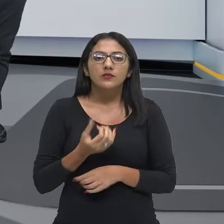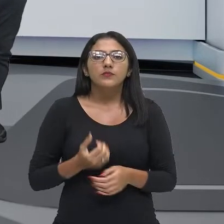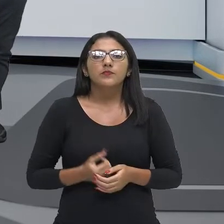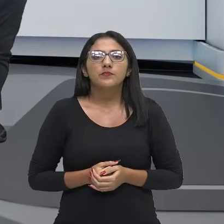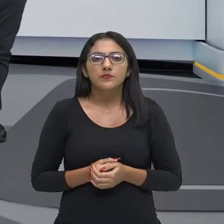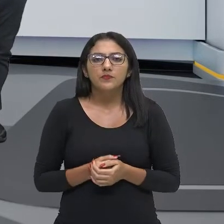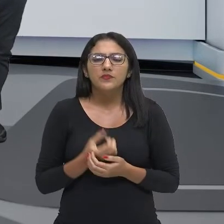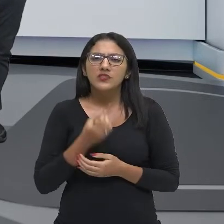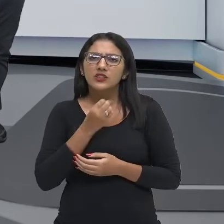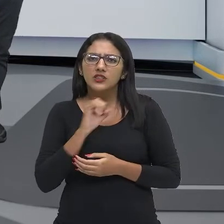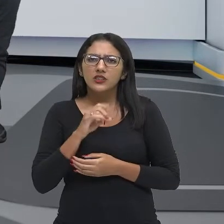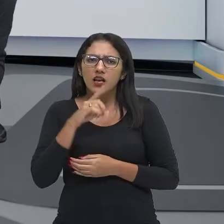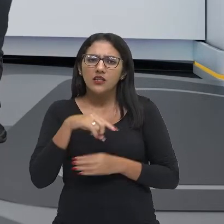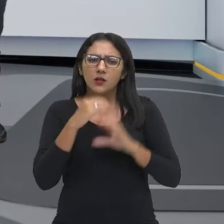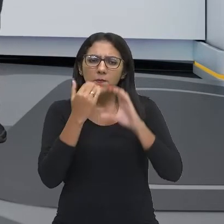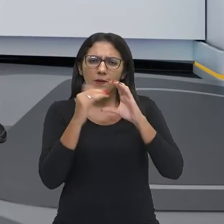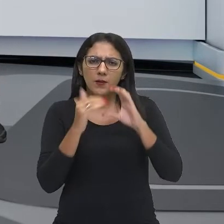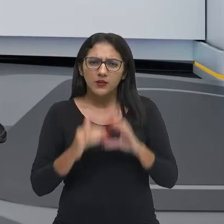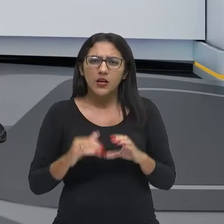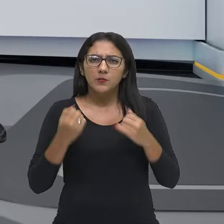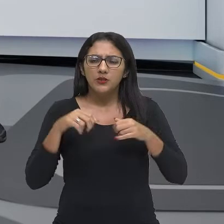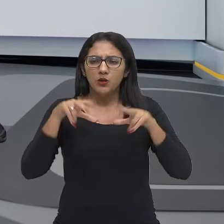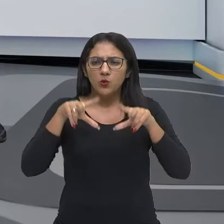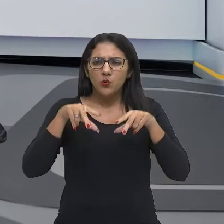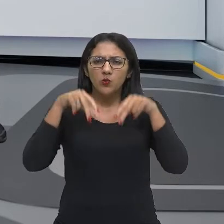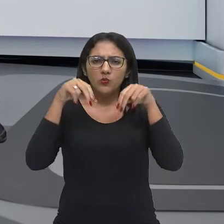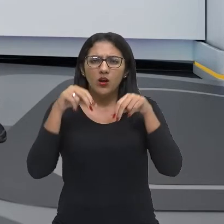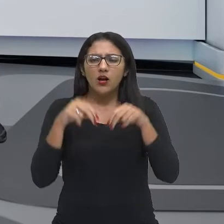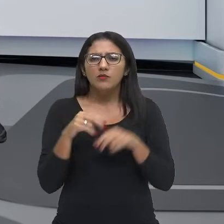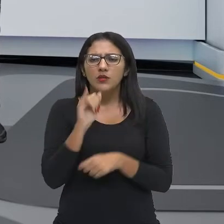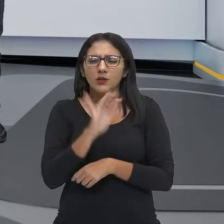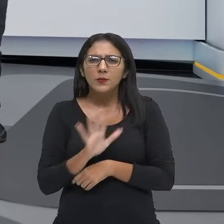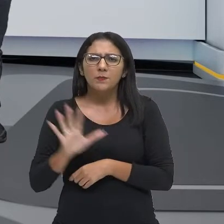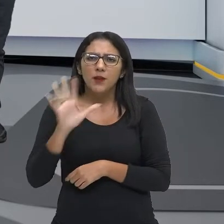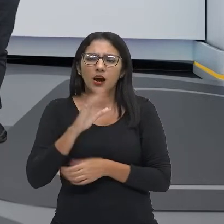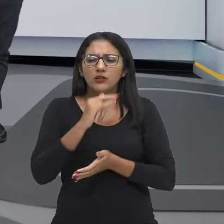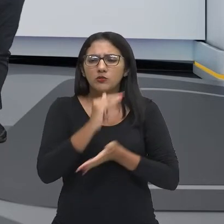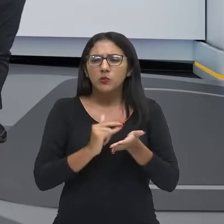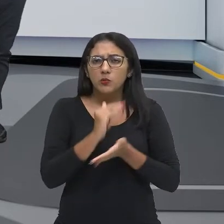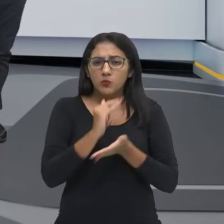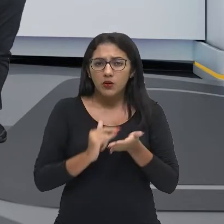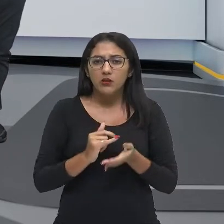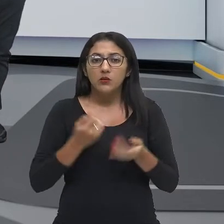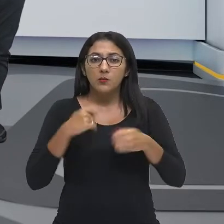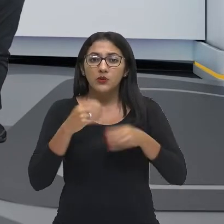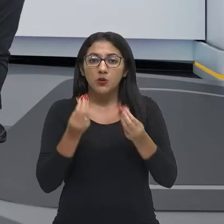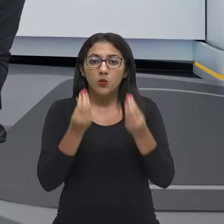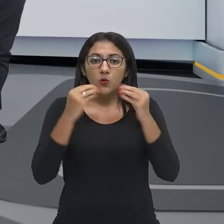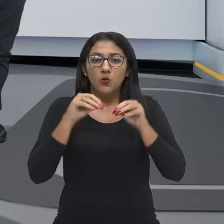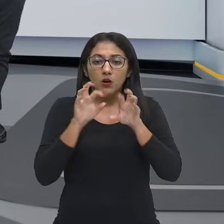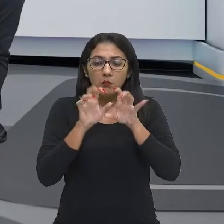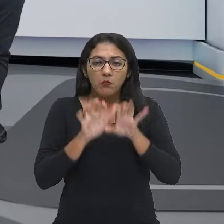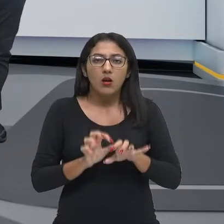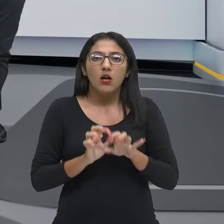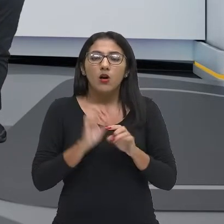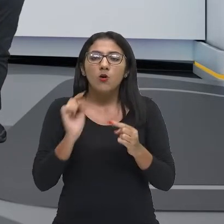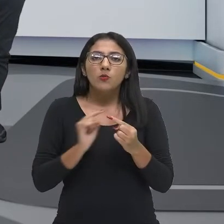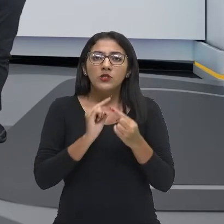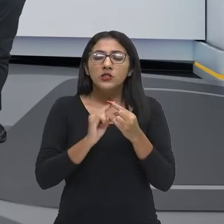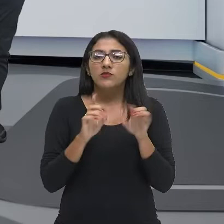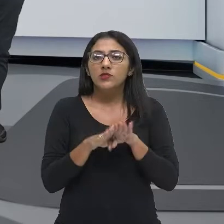a mensagem contenha anexos, como imagens, documentos e outros arquivos, escreva na mensagem o motivo de